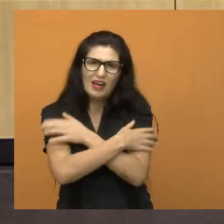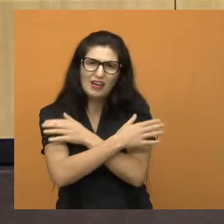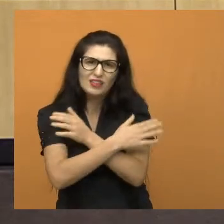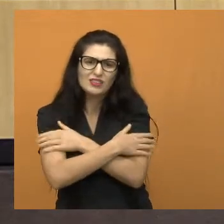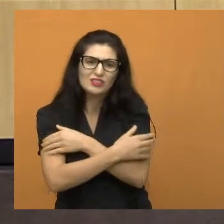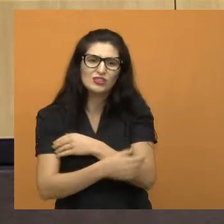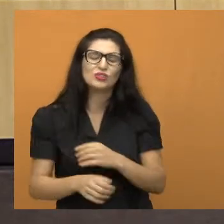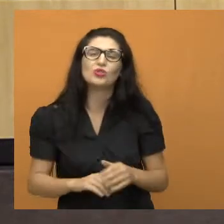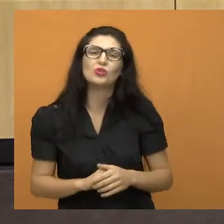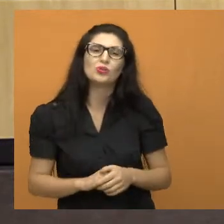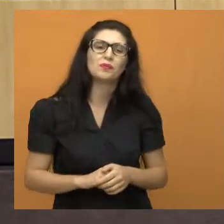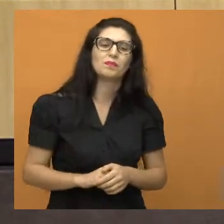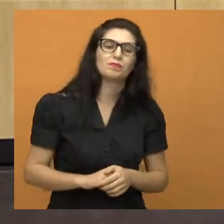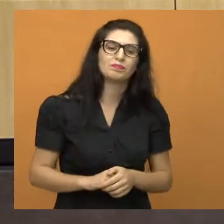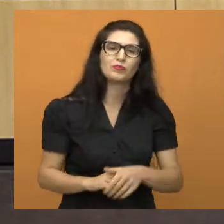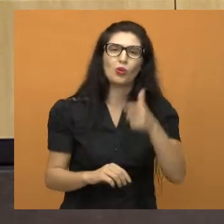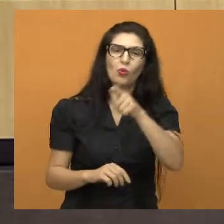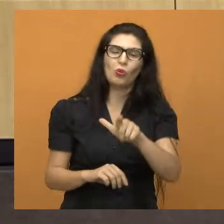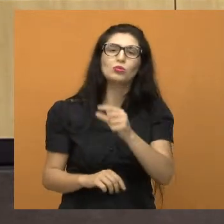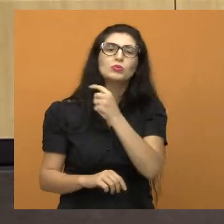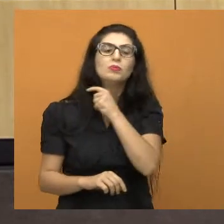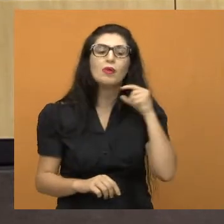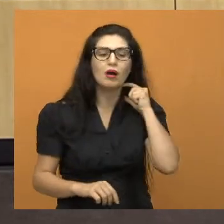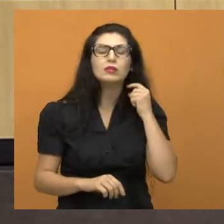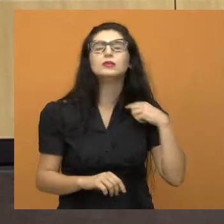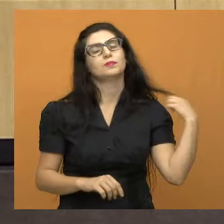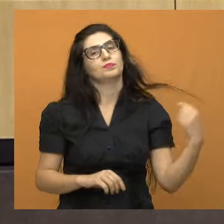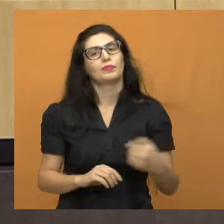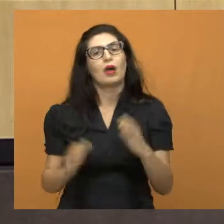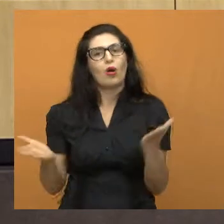faz presente. Por gentileza, Padre Cláudio.